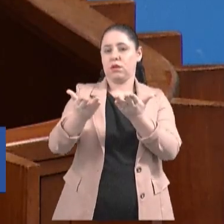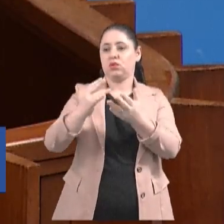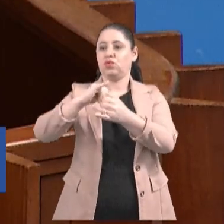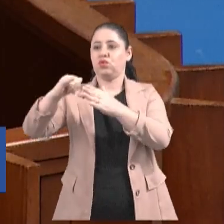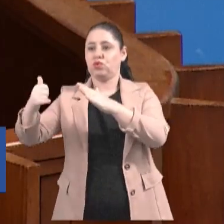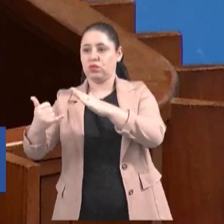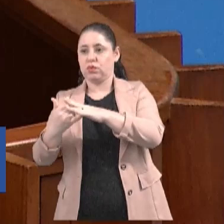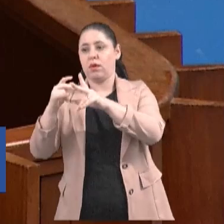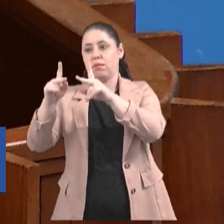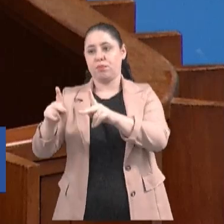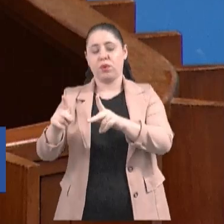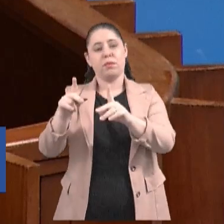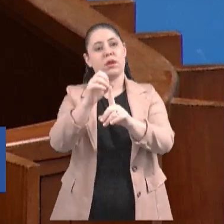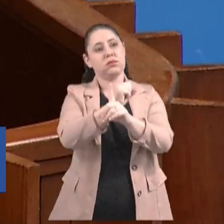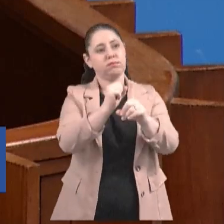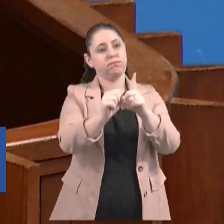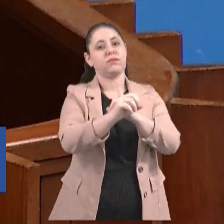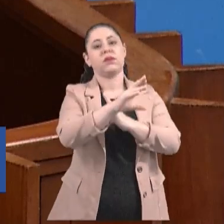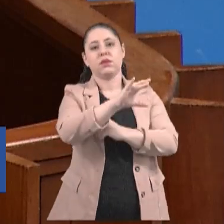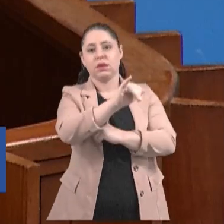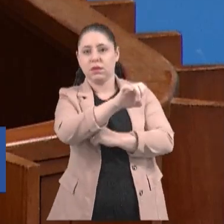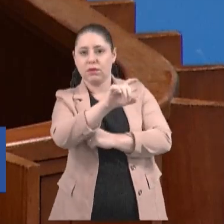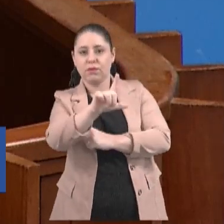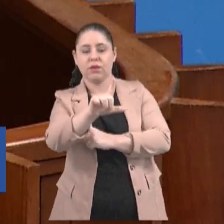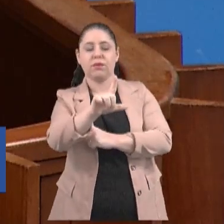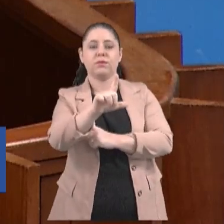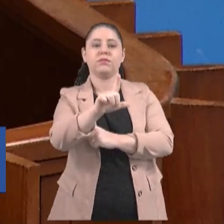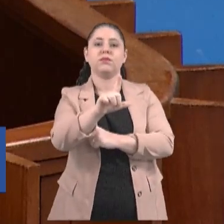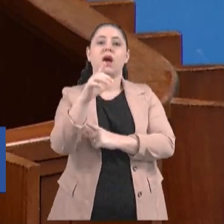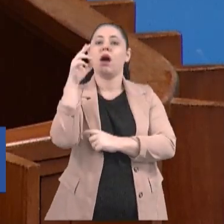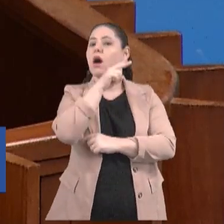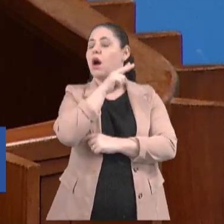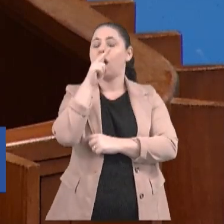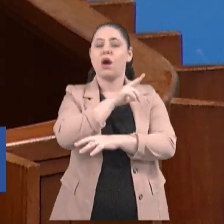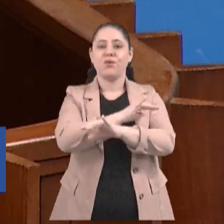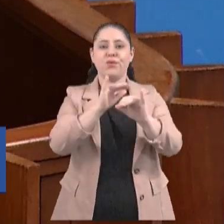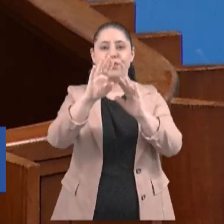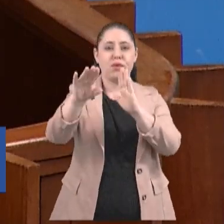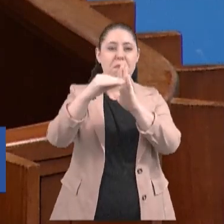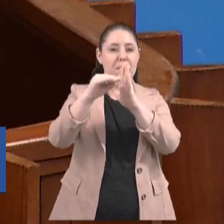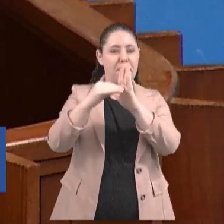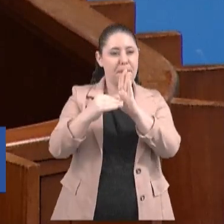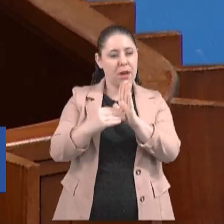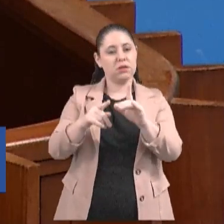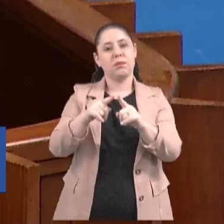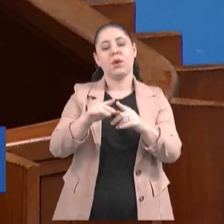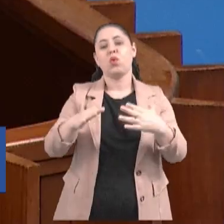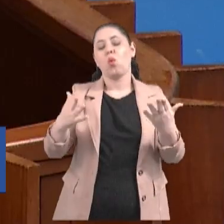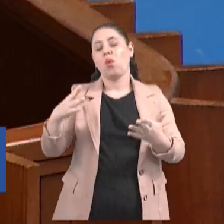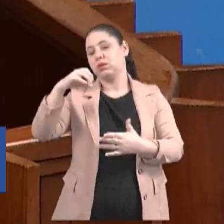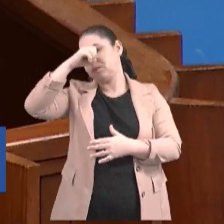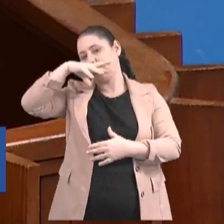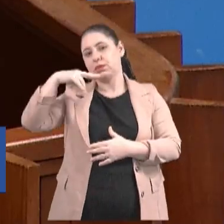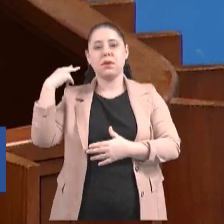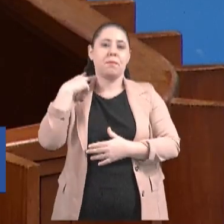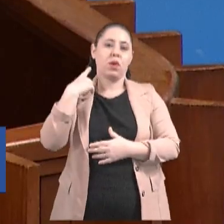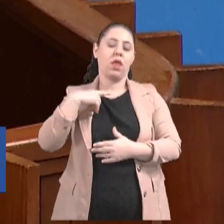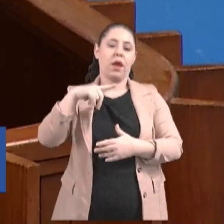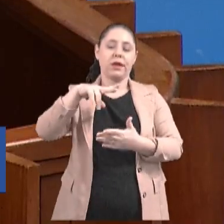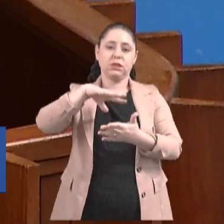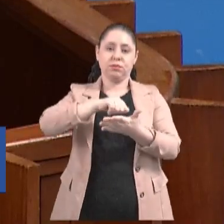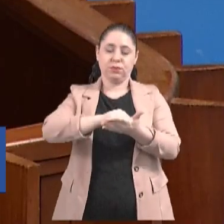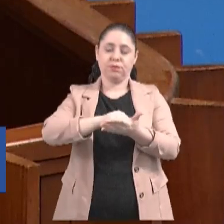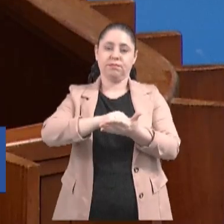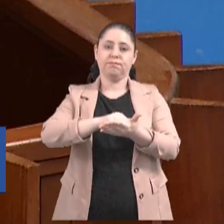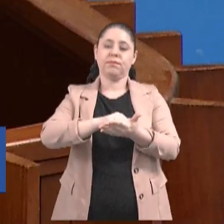órgãos públicos e sociedade civil. O acesso célere às informações relativas aos casos de violência política